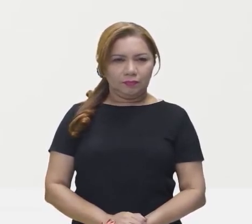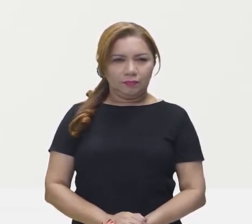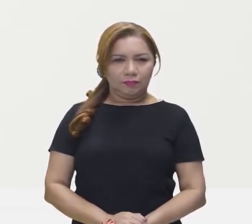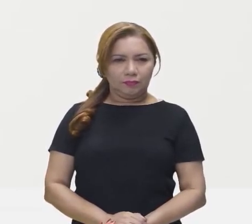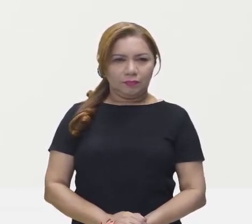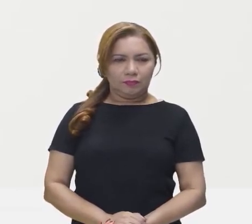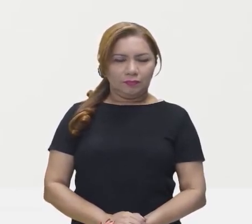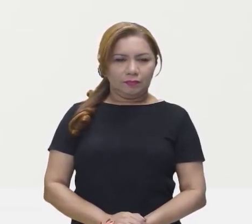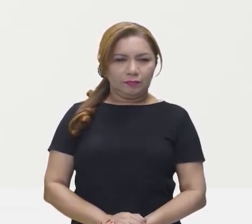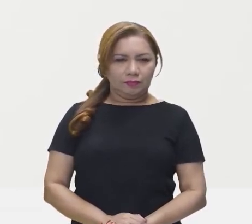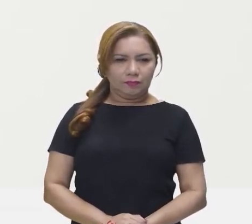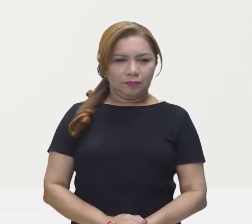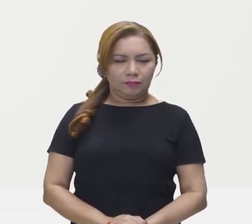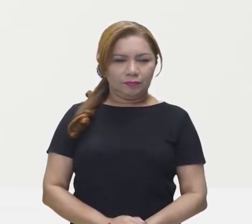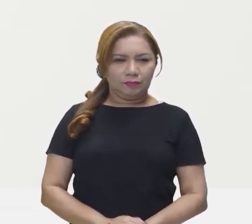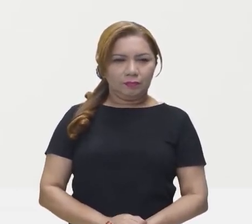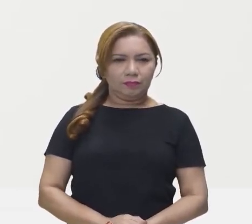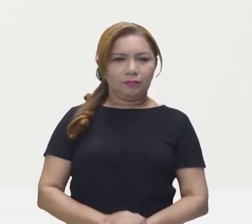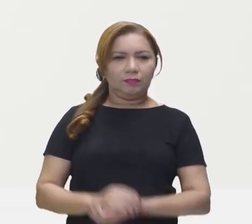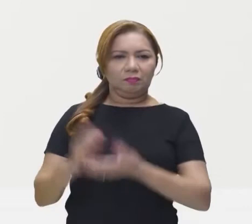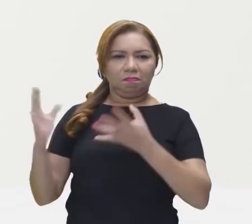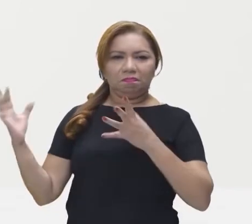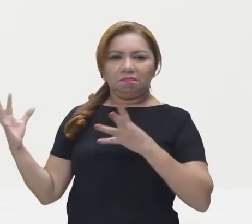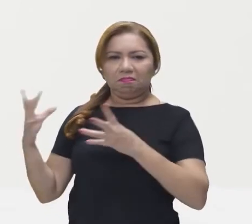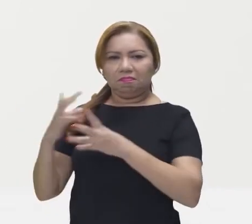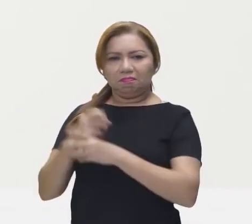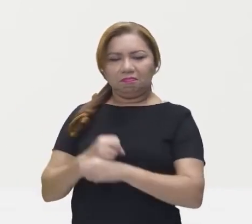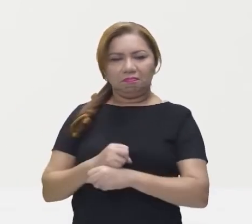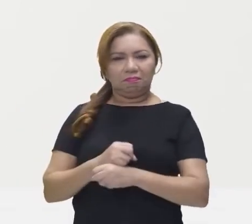Aí nós temos aqui o resultado,